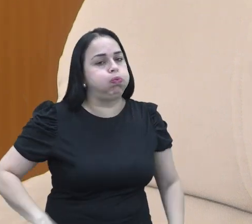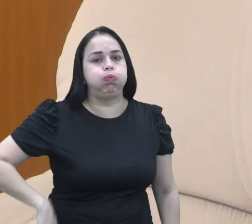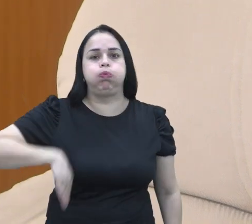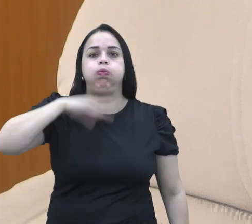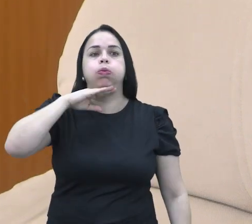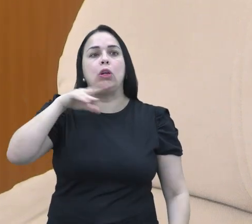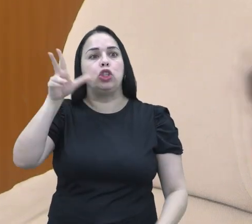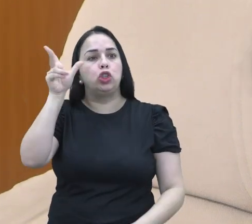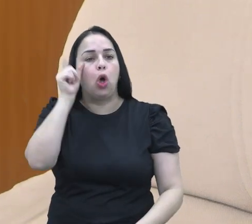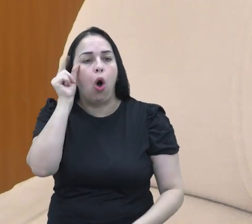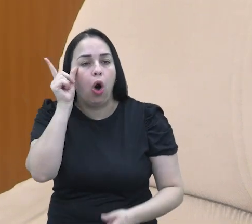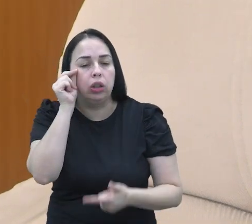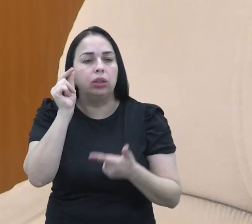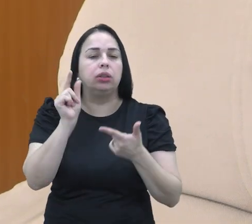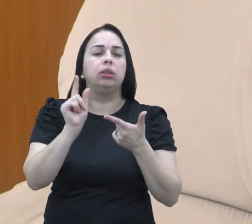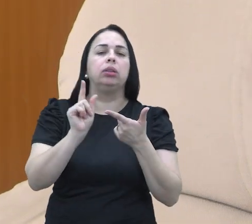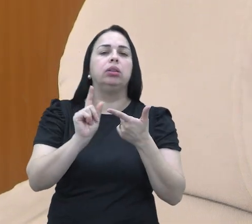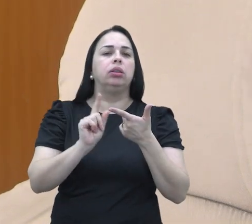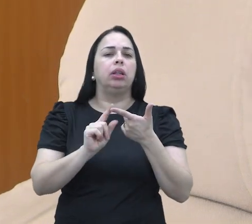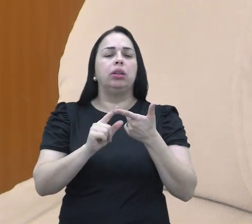do comum, era muito sono,